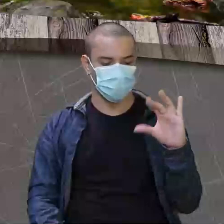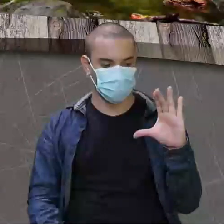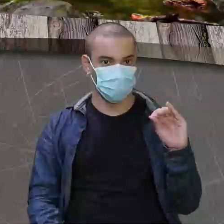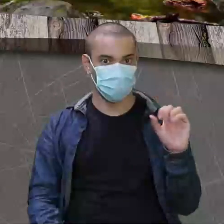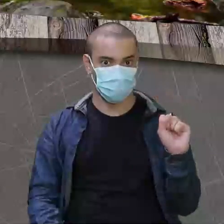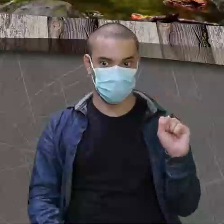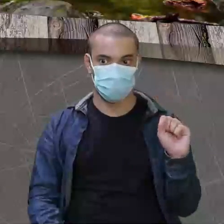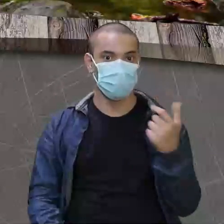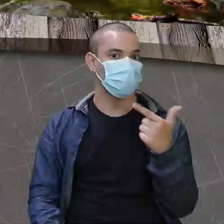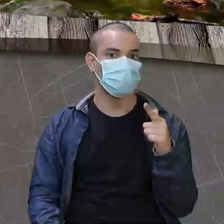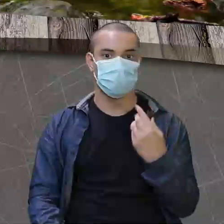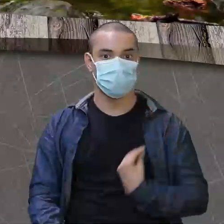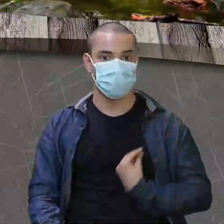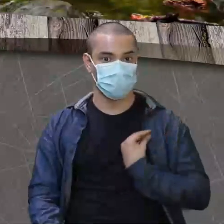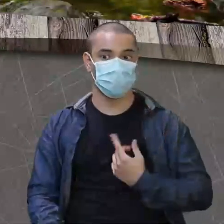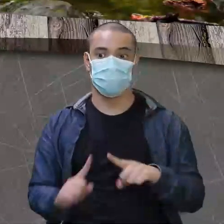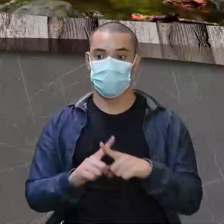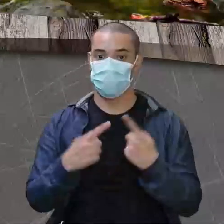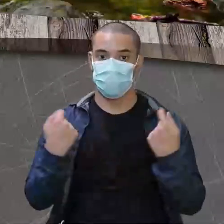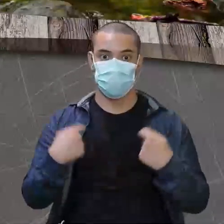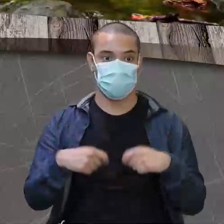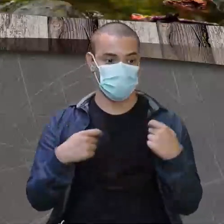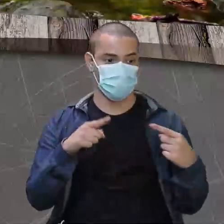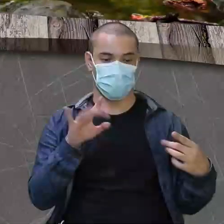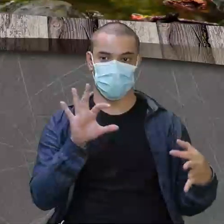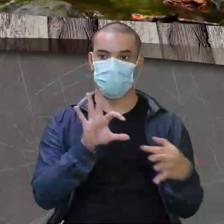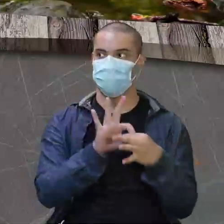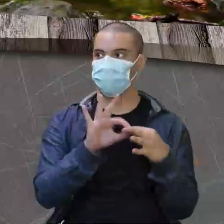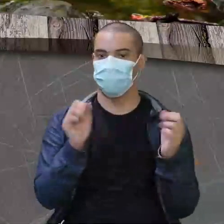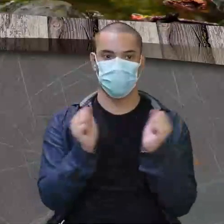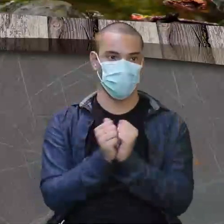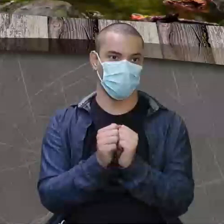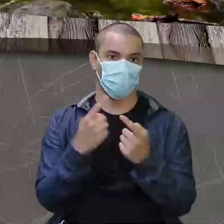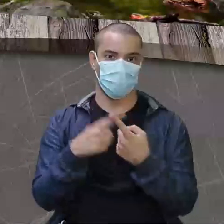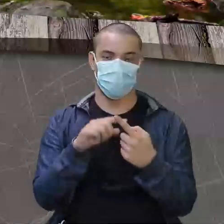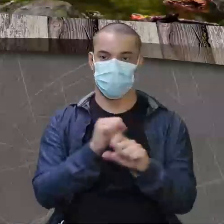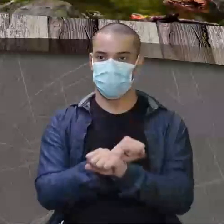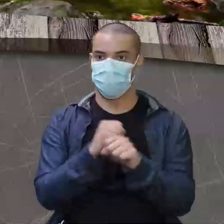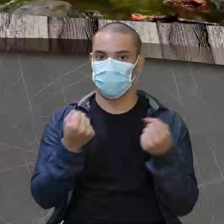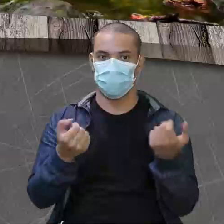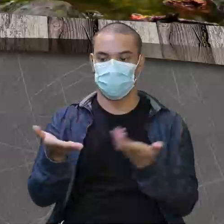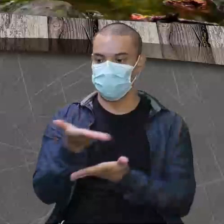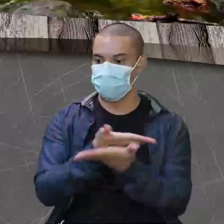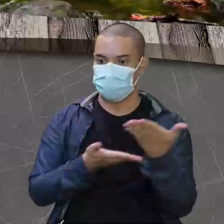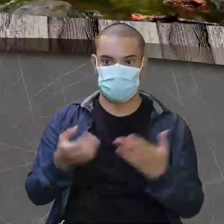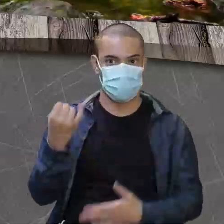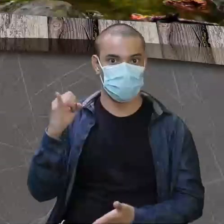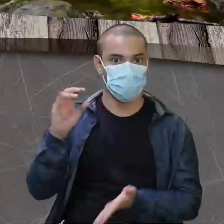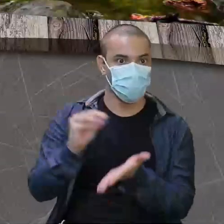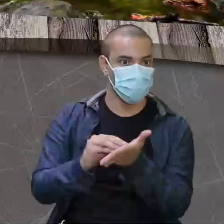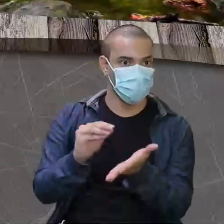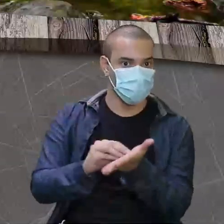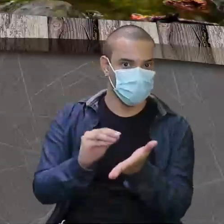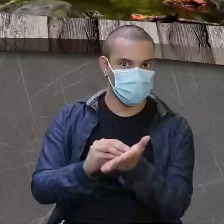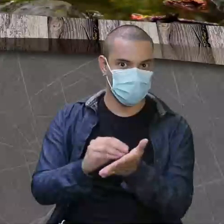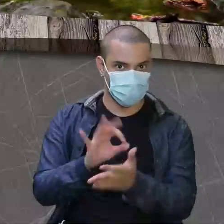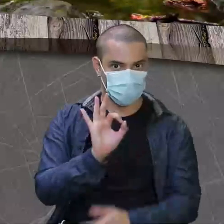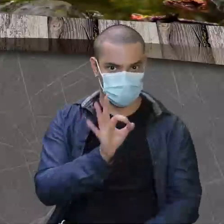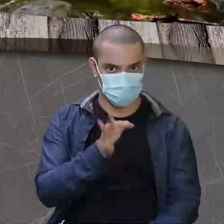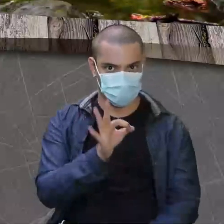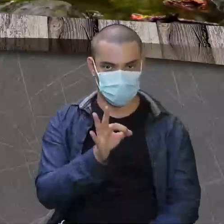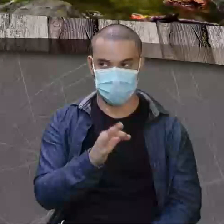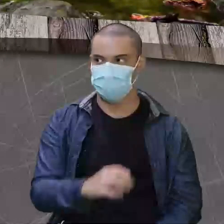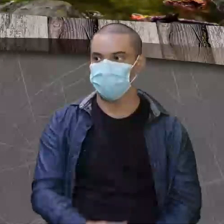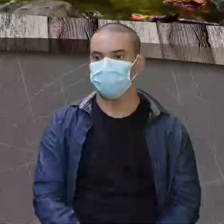abióticos, aquilo que não tem vida, mas que se não fosse eles, a gente não conseguia ter todas essas interações que nós temos entre os seres vivos,